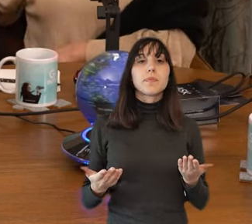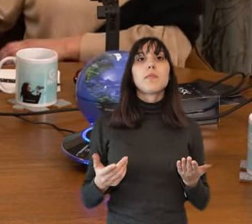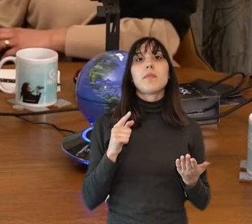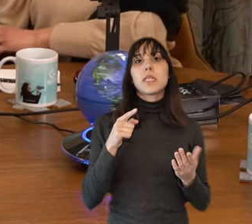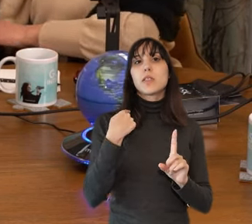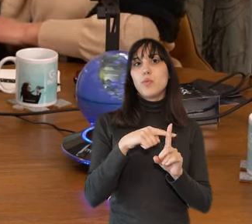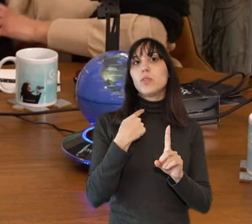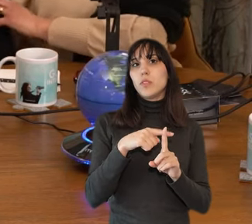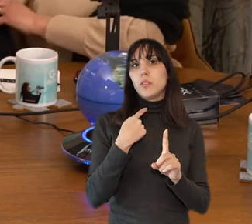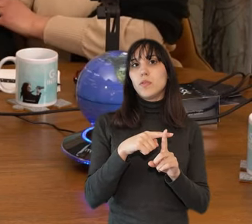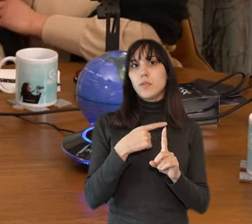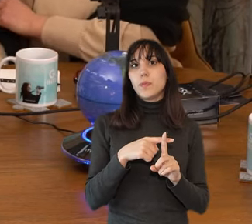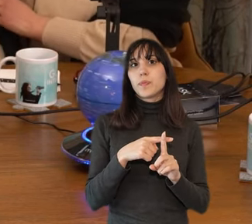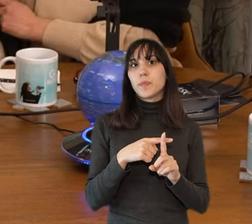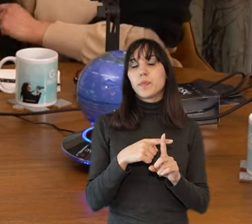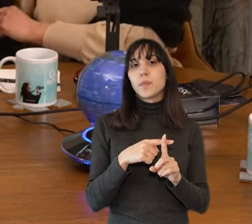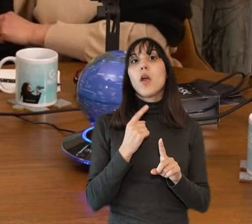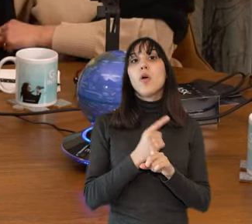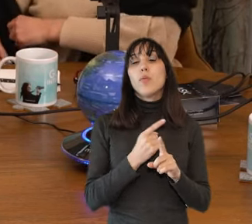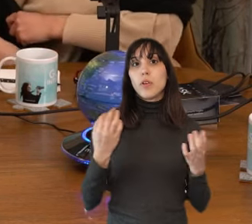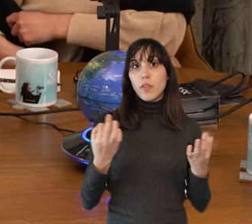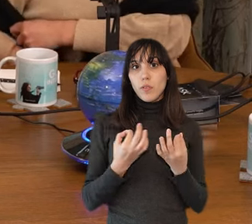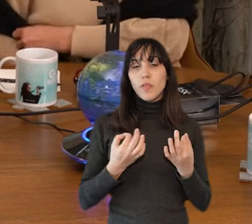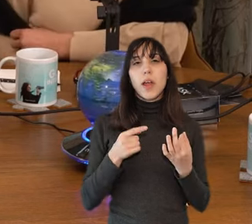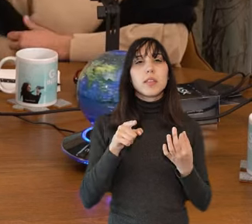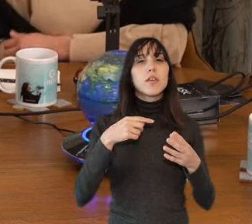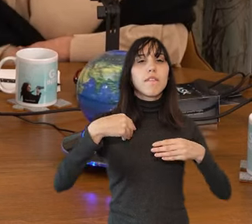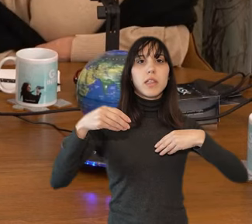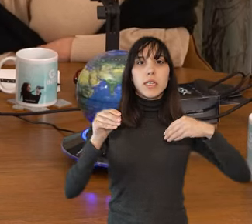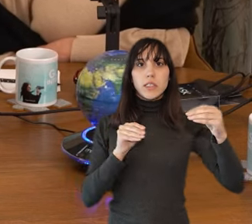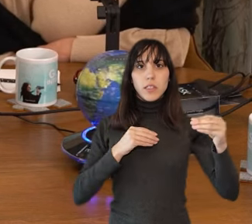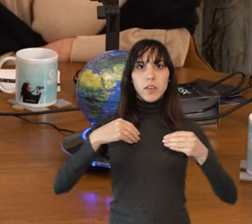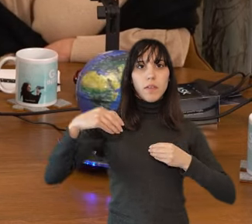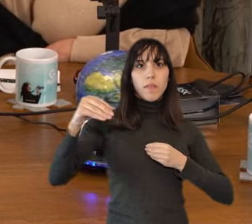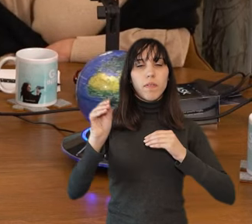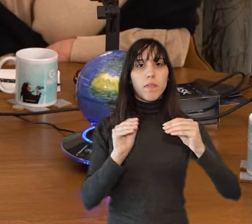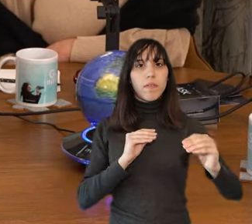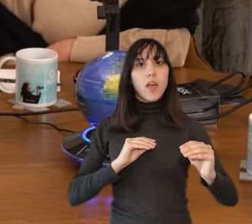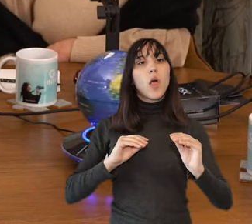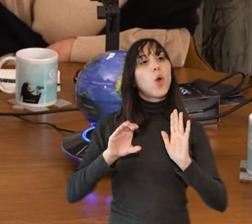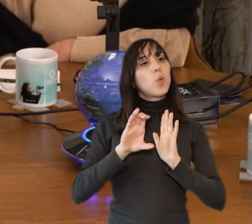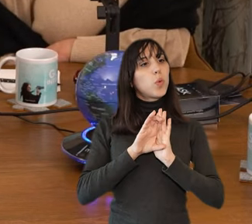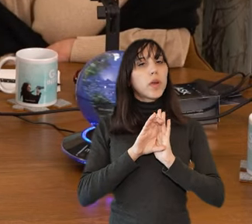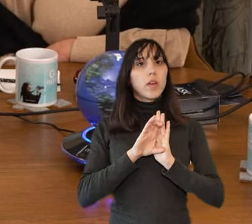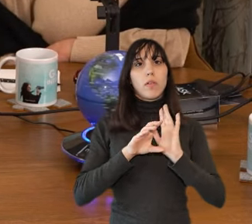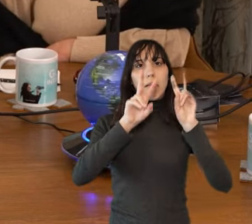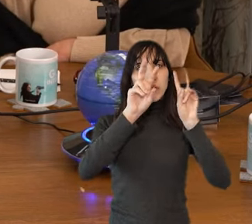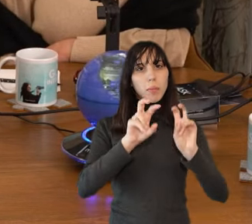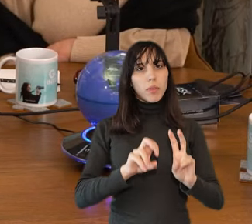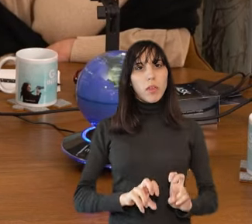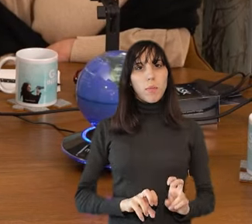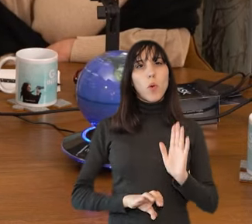é um grande benefício porque realmente essa flexibilidade curricular permite criar algo